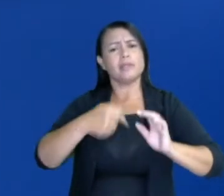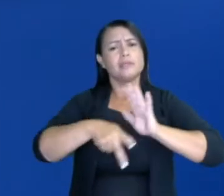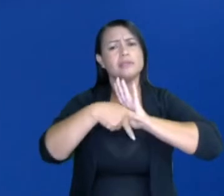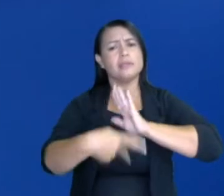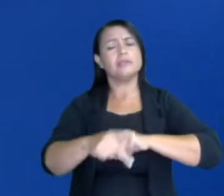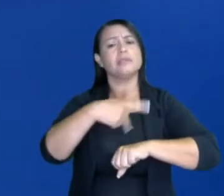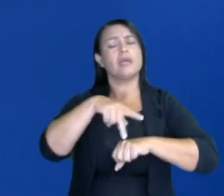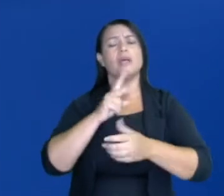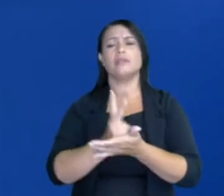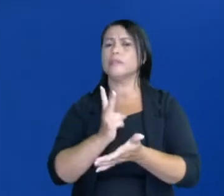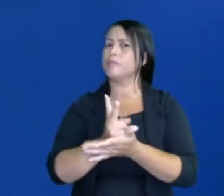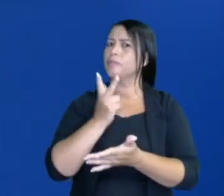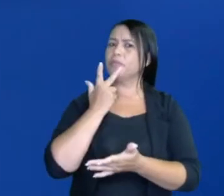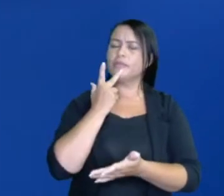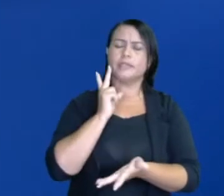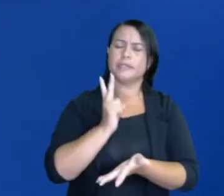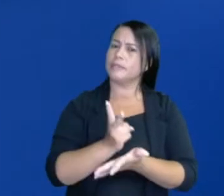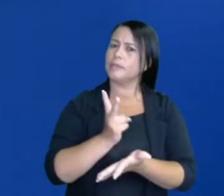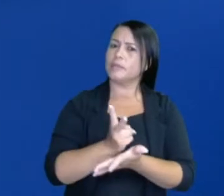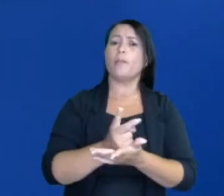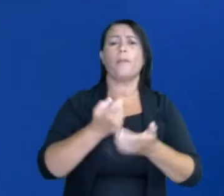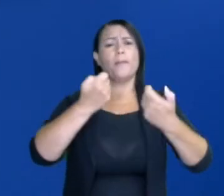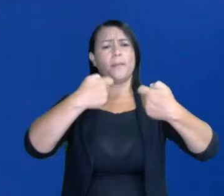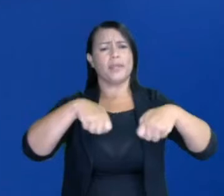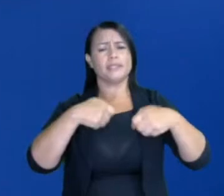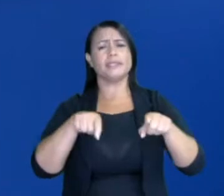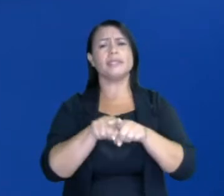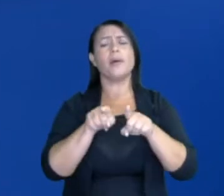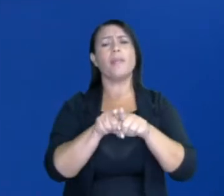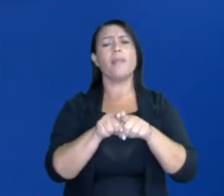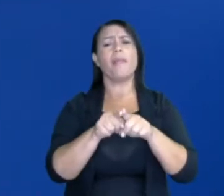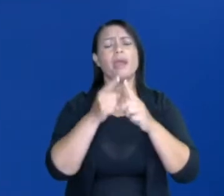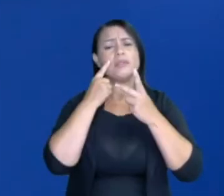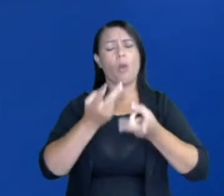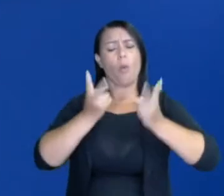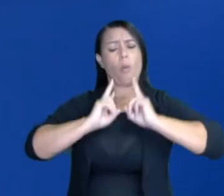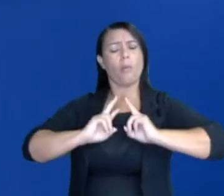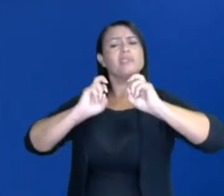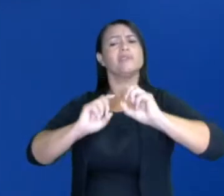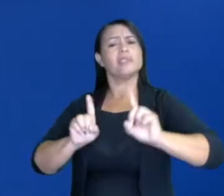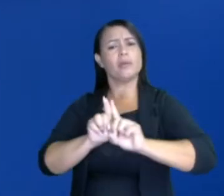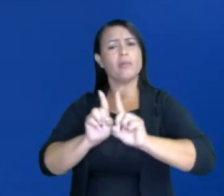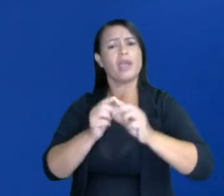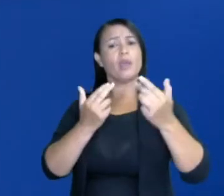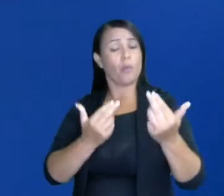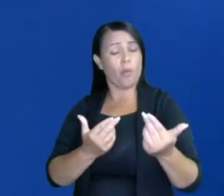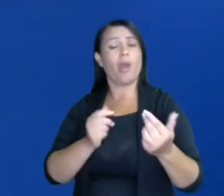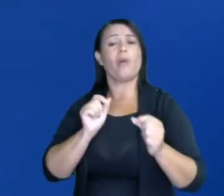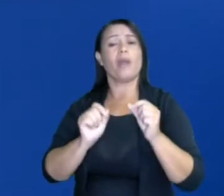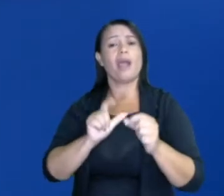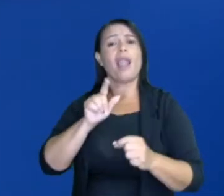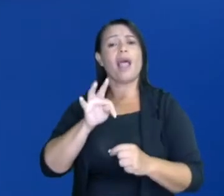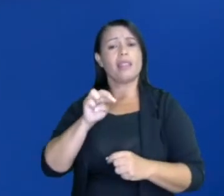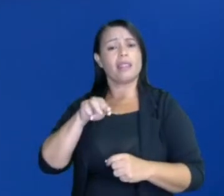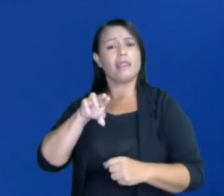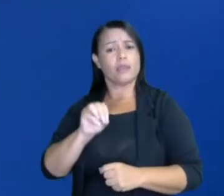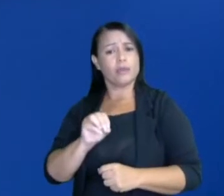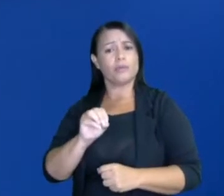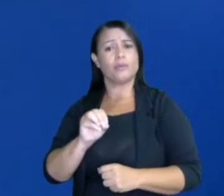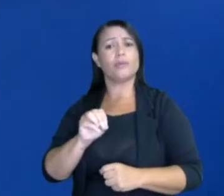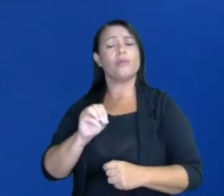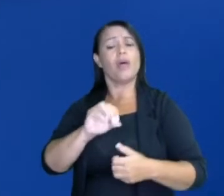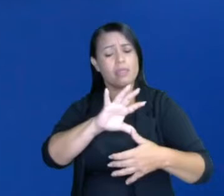uma coisa que eu digo sempre aos meus alunos, a gente precisa se identificar como latino-americanos e aprender